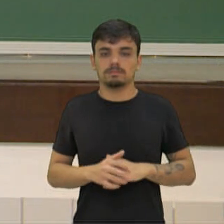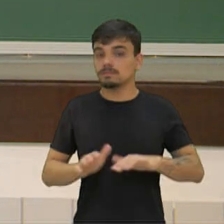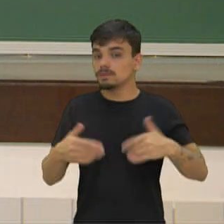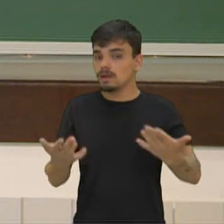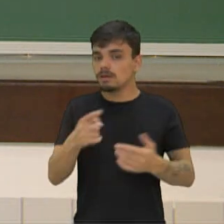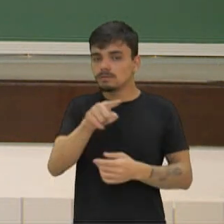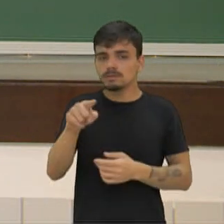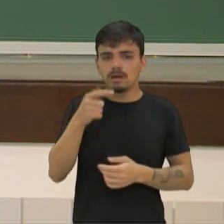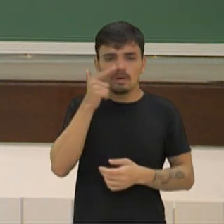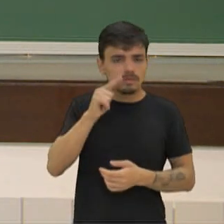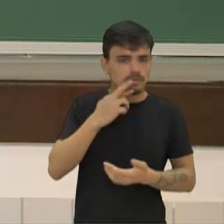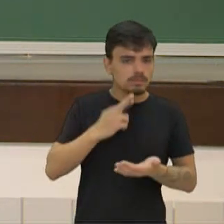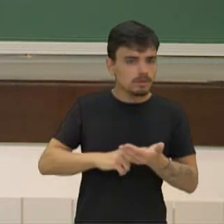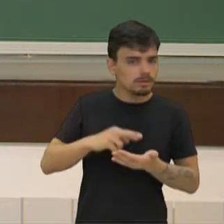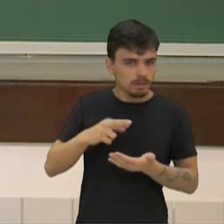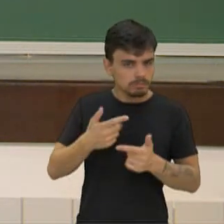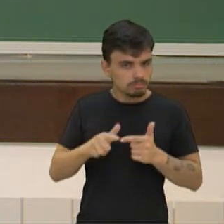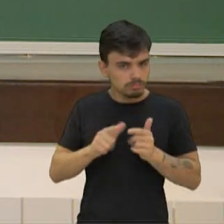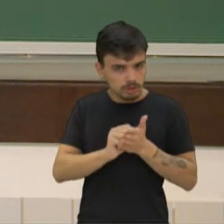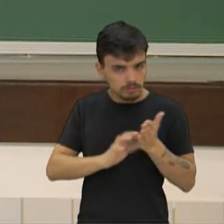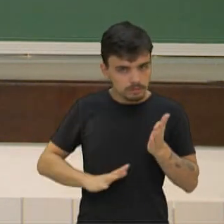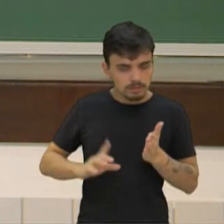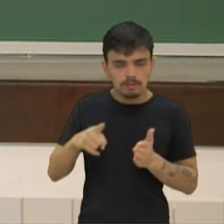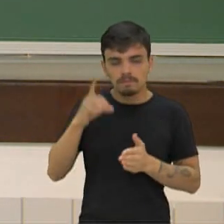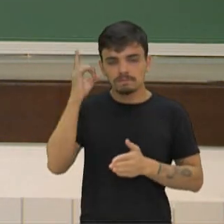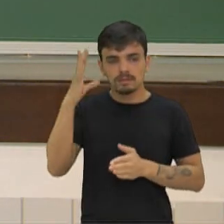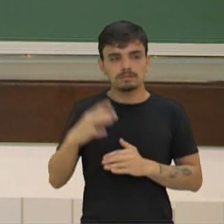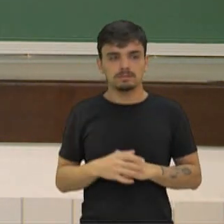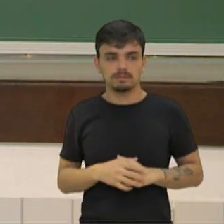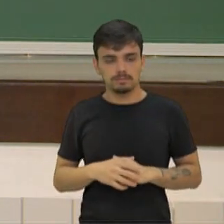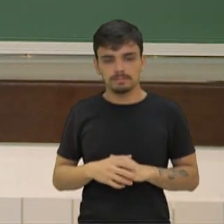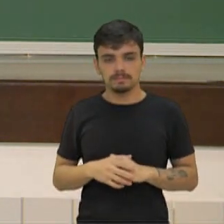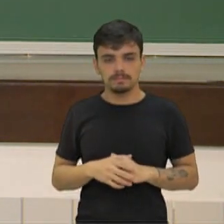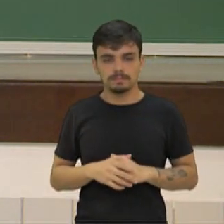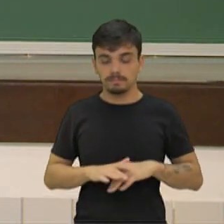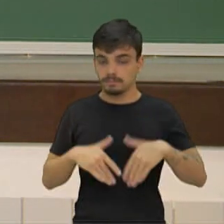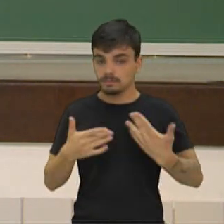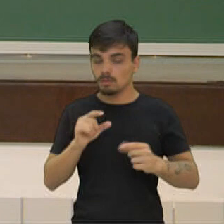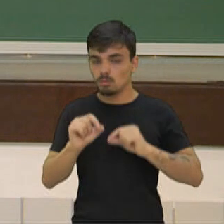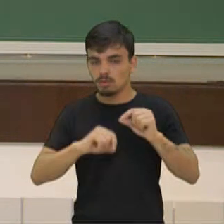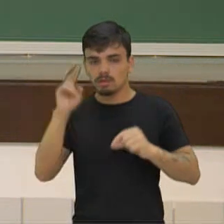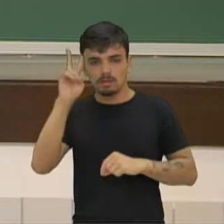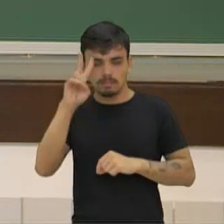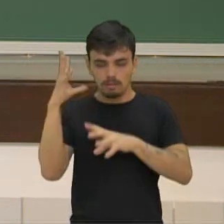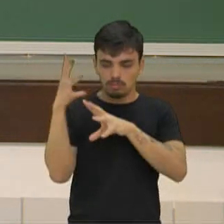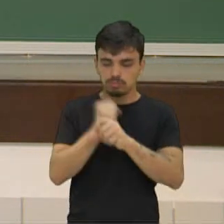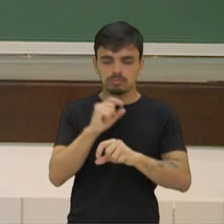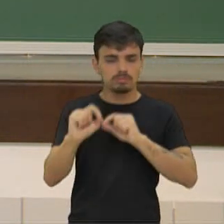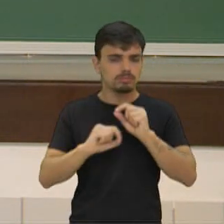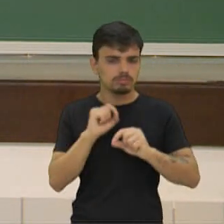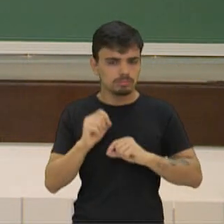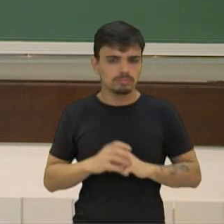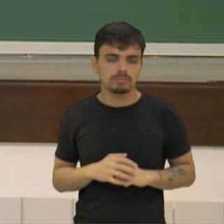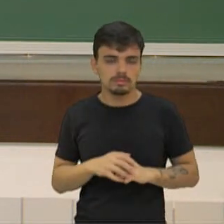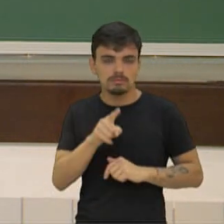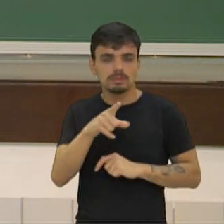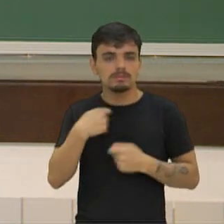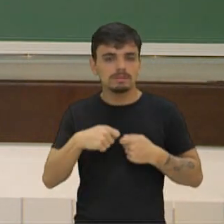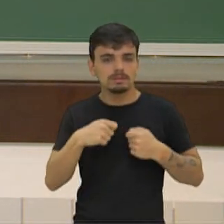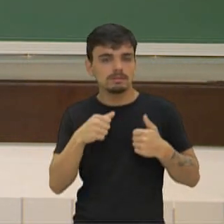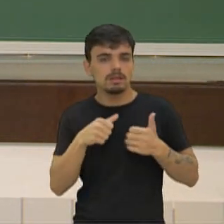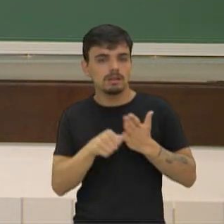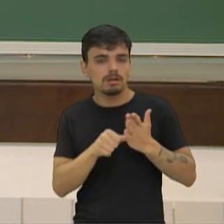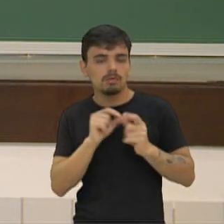E aí, gente, conseguiram resolver esse probleminha? Ele é bem fácil, né? Então, olha só lembrando, retomando. Você vai ligar